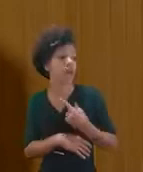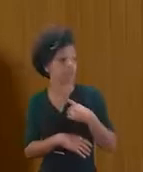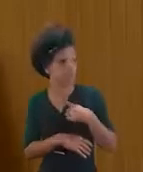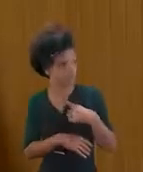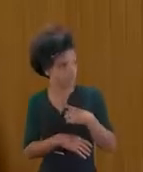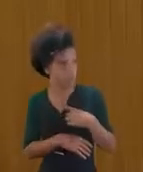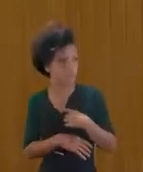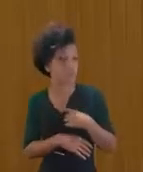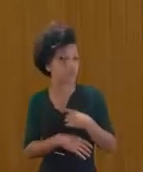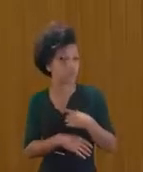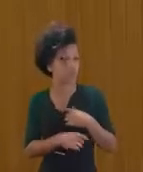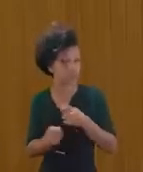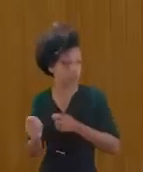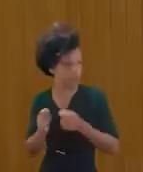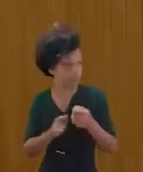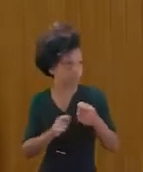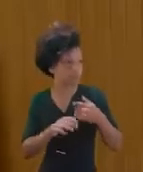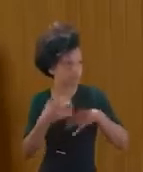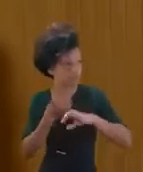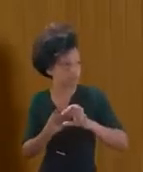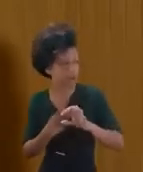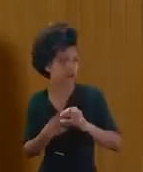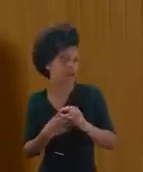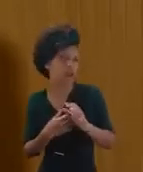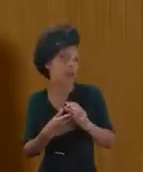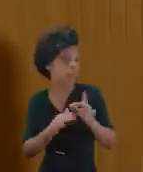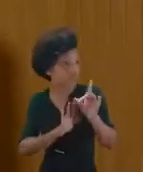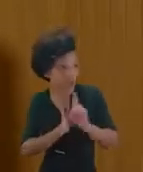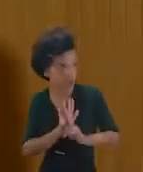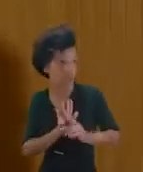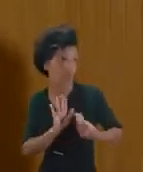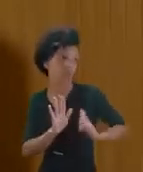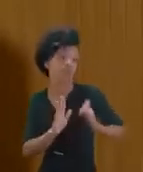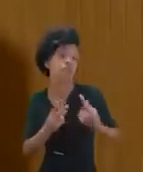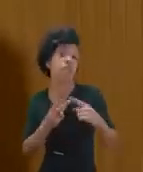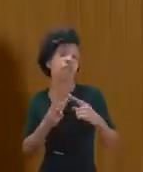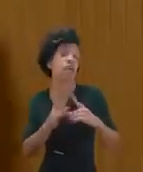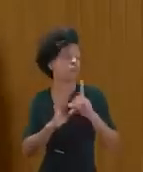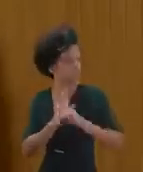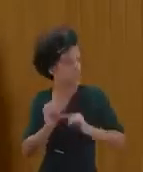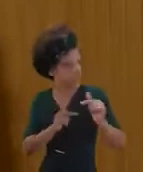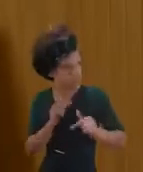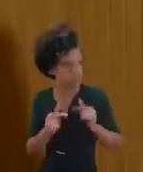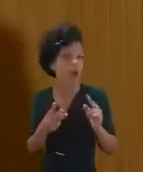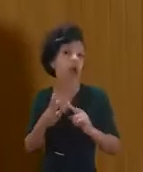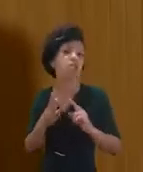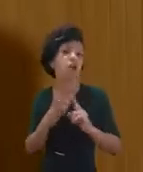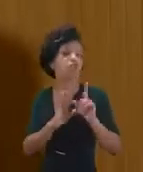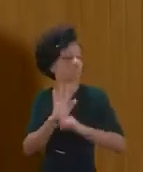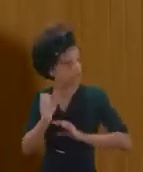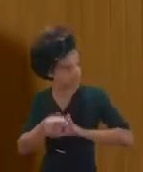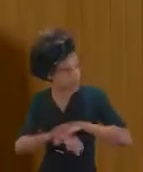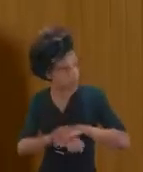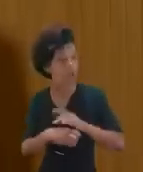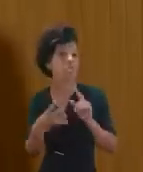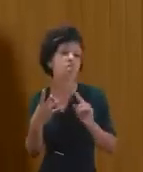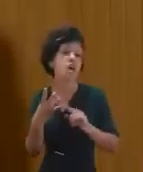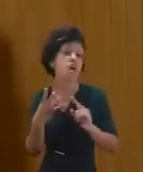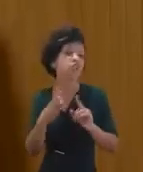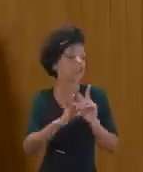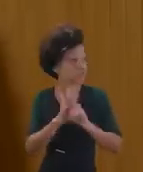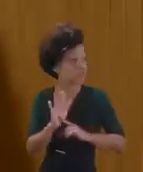ter essa interseção isso é imutável é direito à Vida é direito ao trabalho é direito a segurança